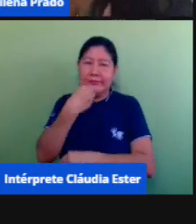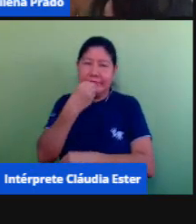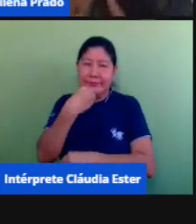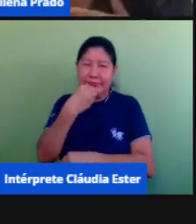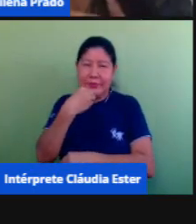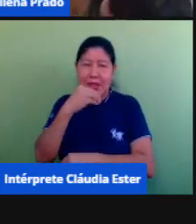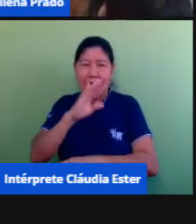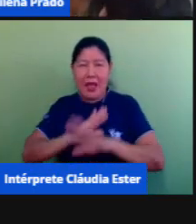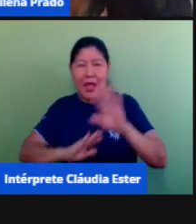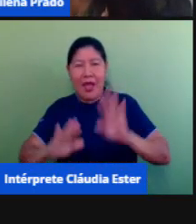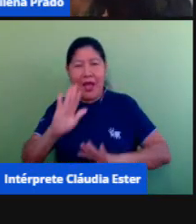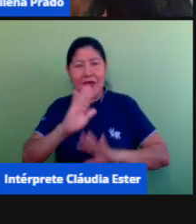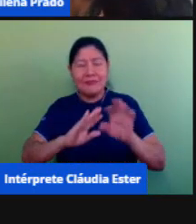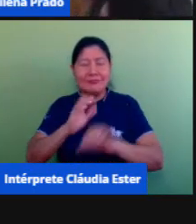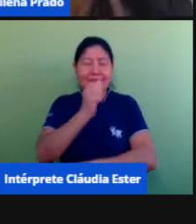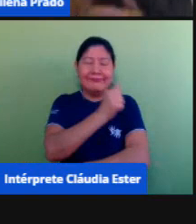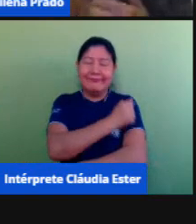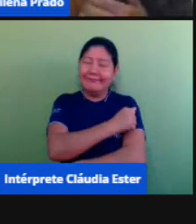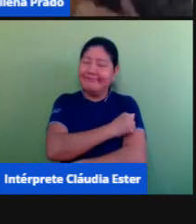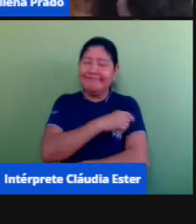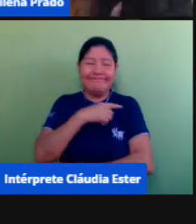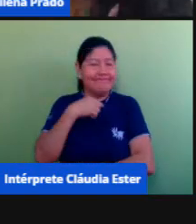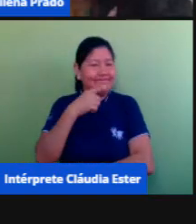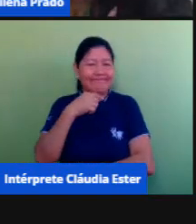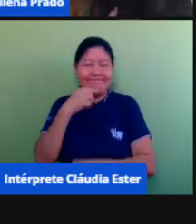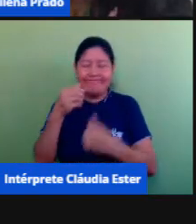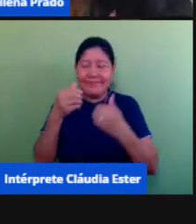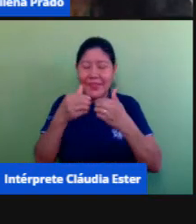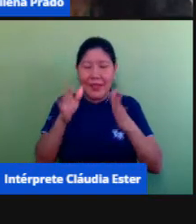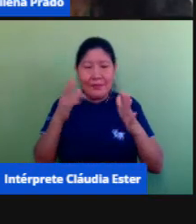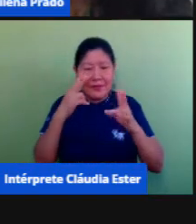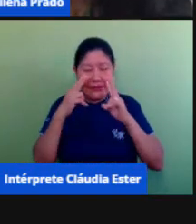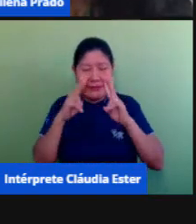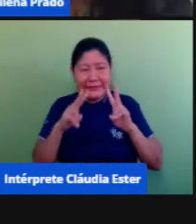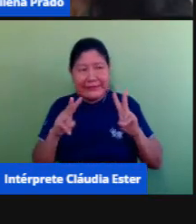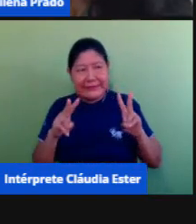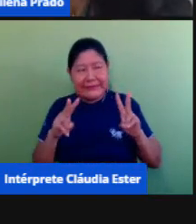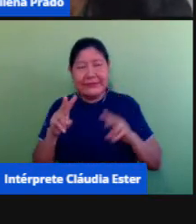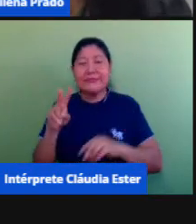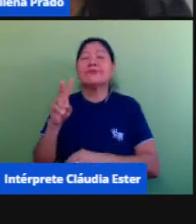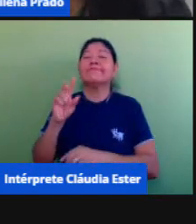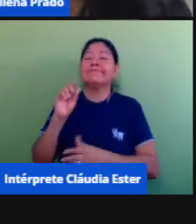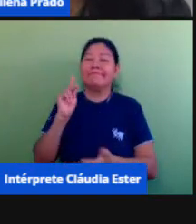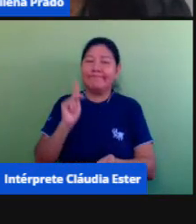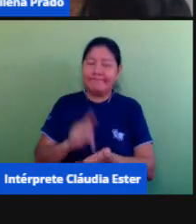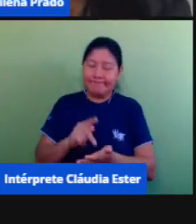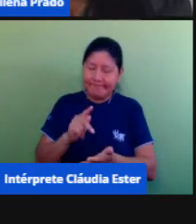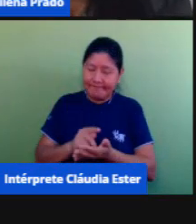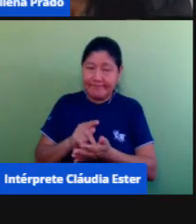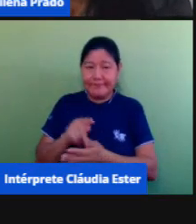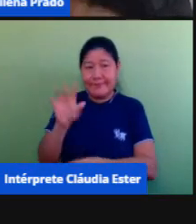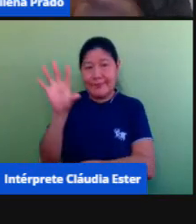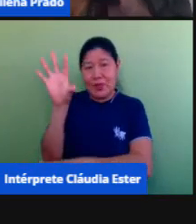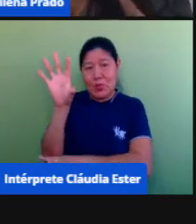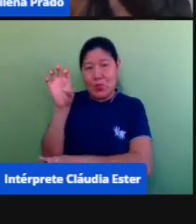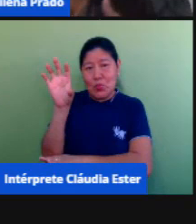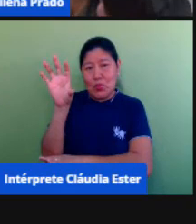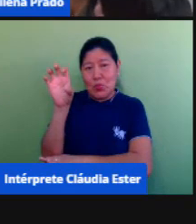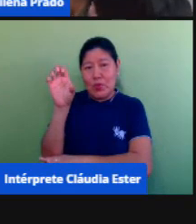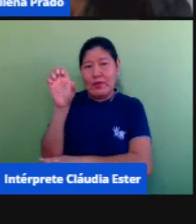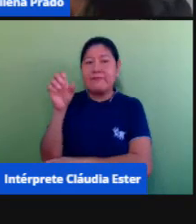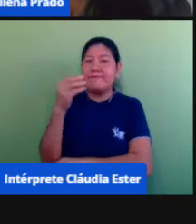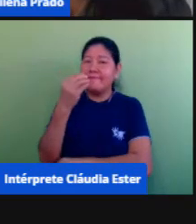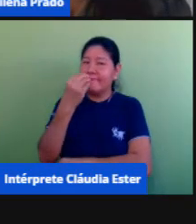pouco conseguiam abrir esses vídeos. A internet deixa muito a desejar, né? Então, devido a